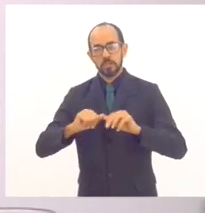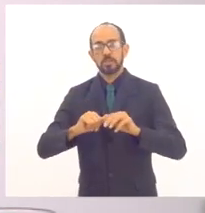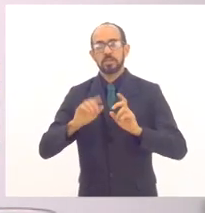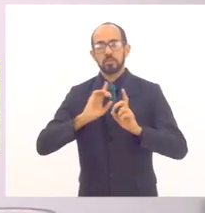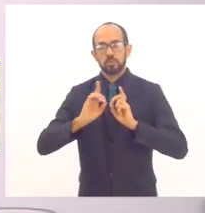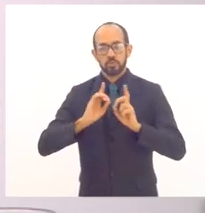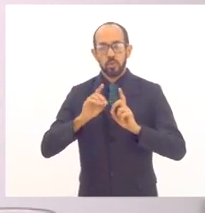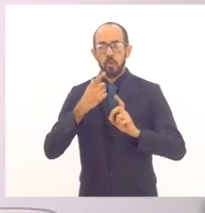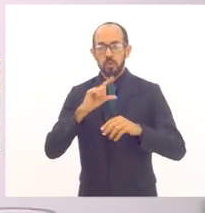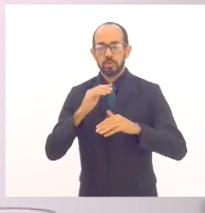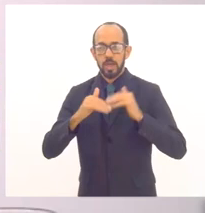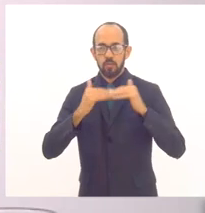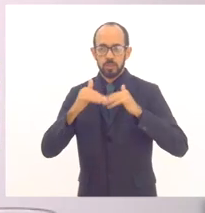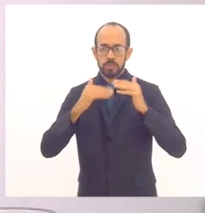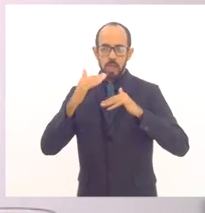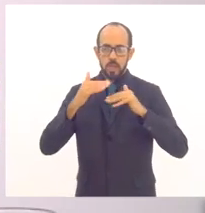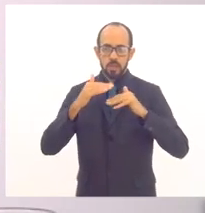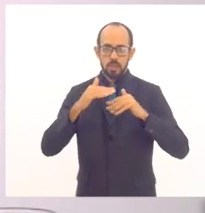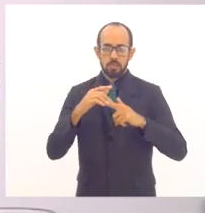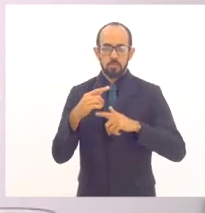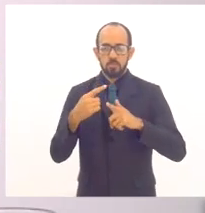avançar. Porque